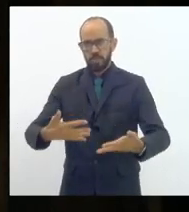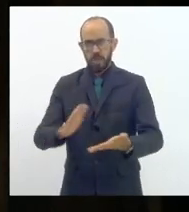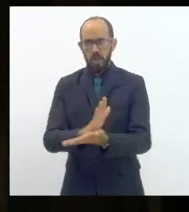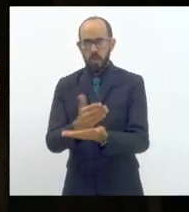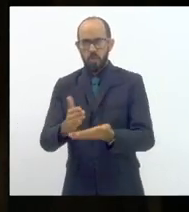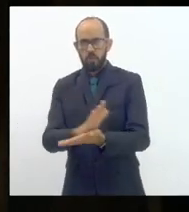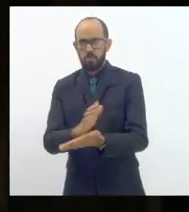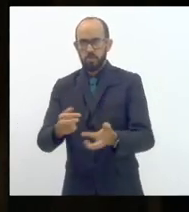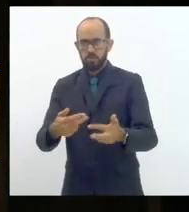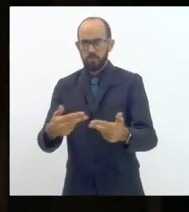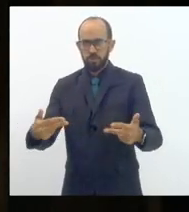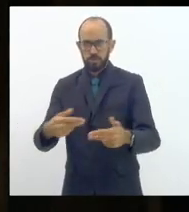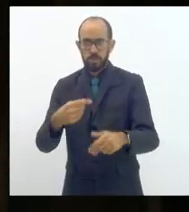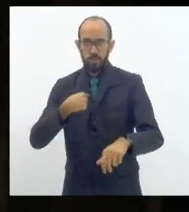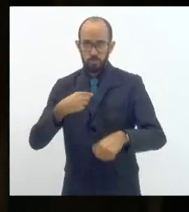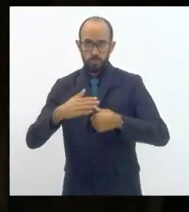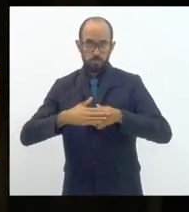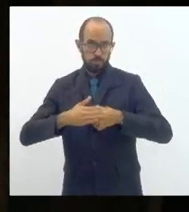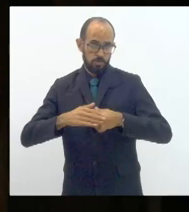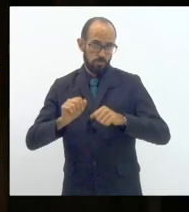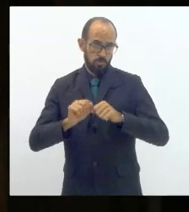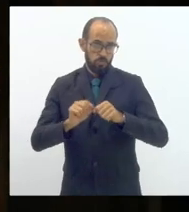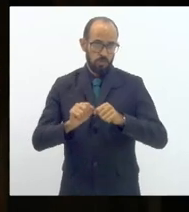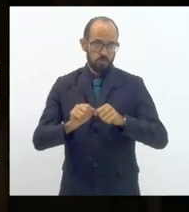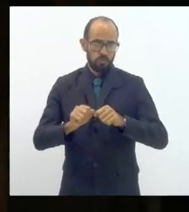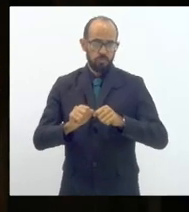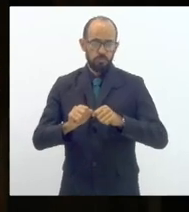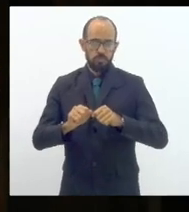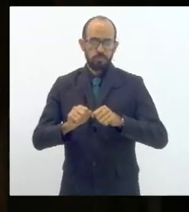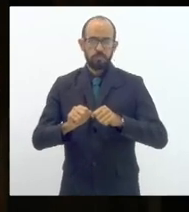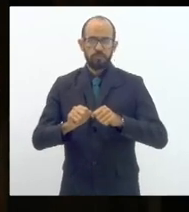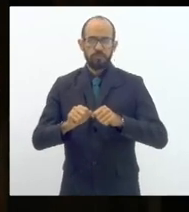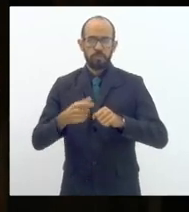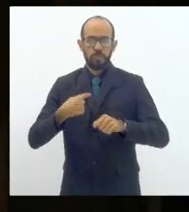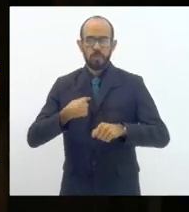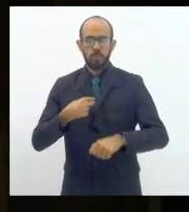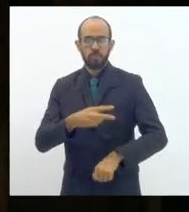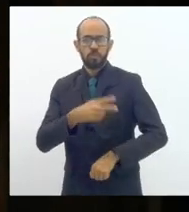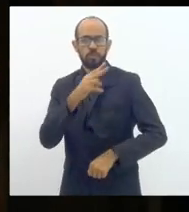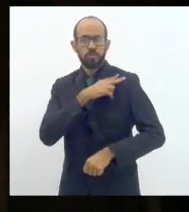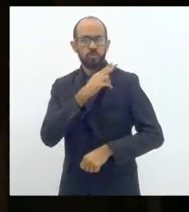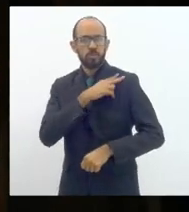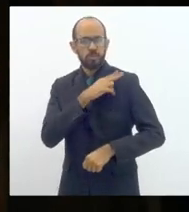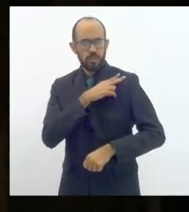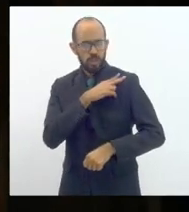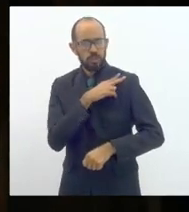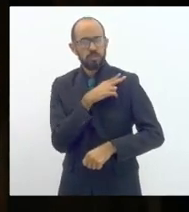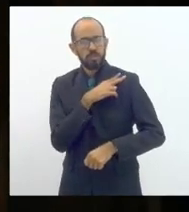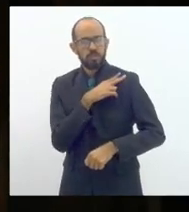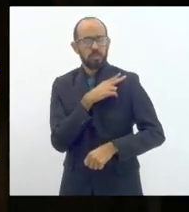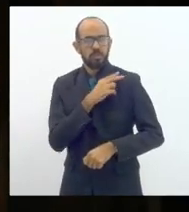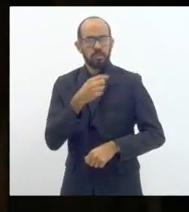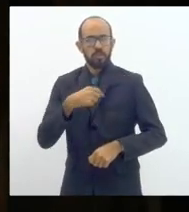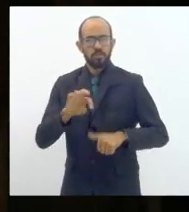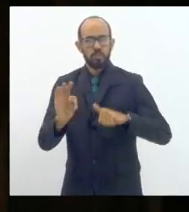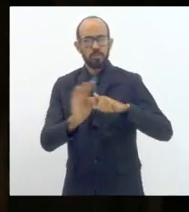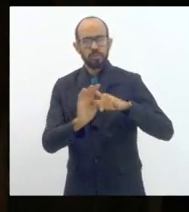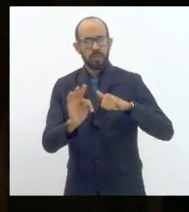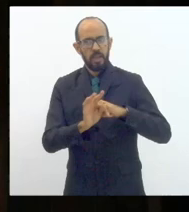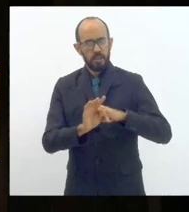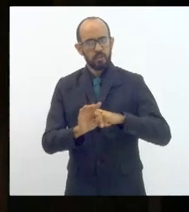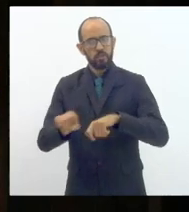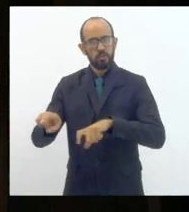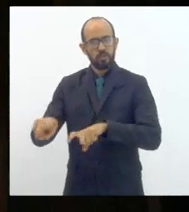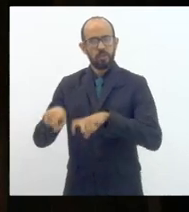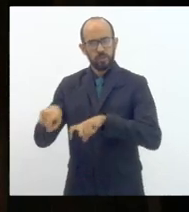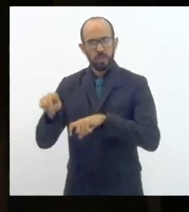para me vangloriar, ok? Atualmente eu estou na segunda série do ensino médio, num colégio estadual, e sou técnico em agroecologia